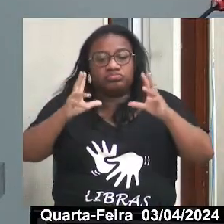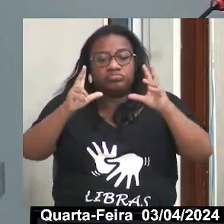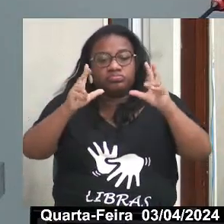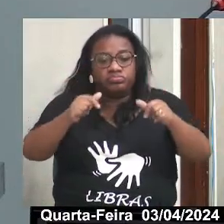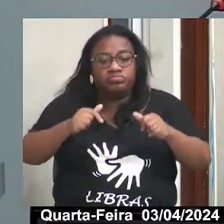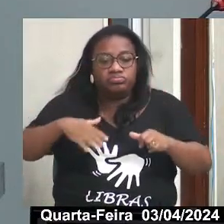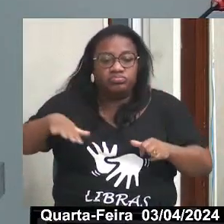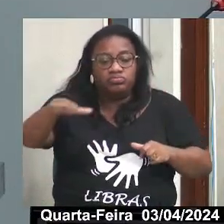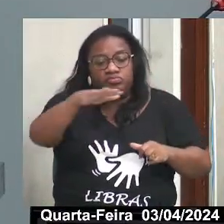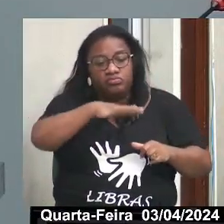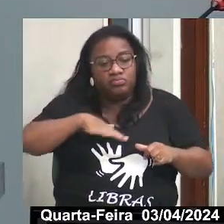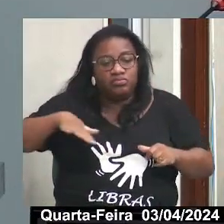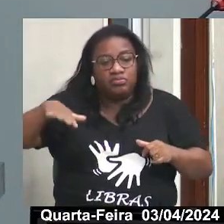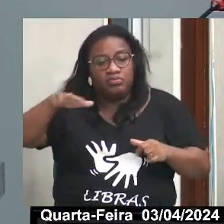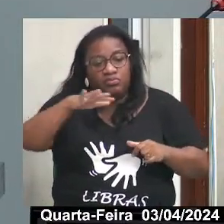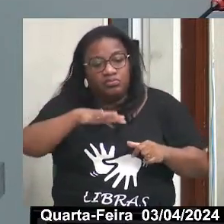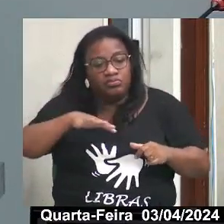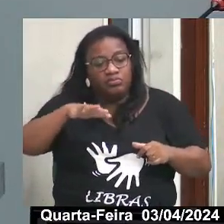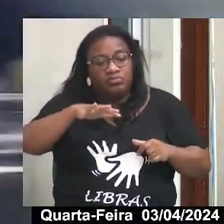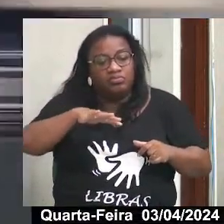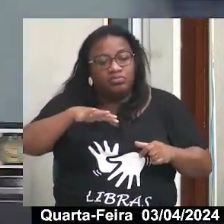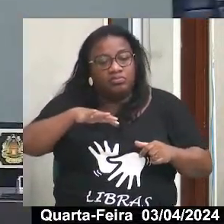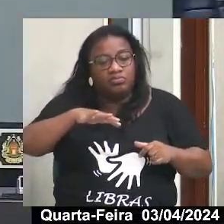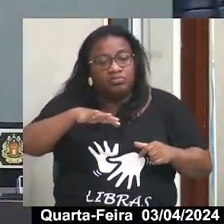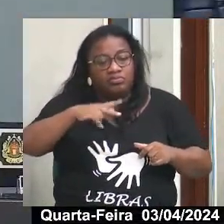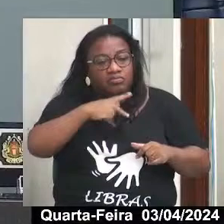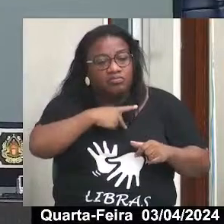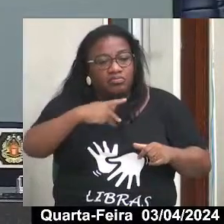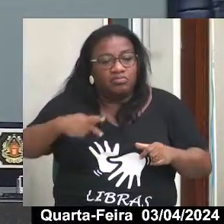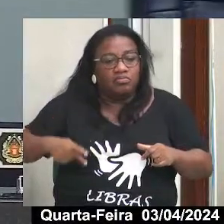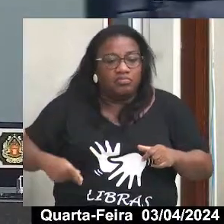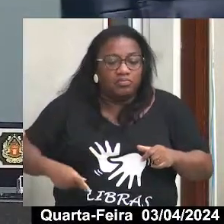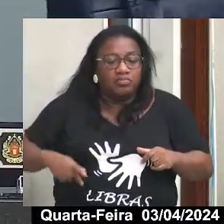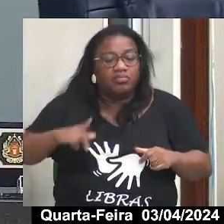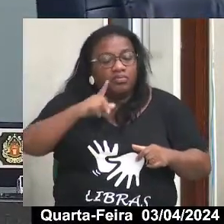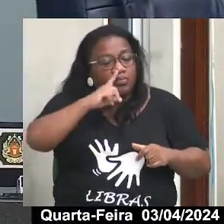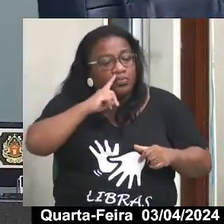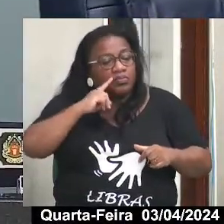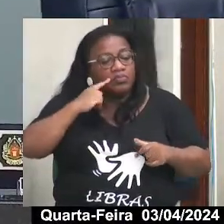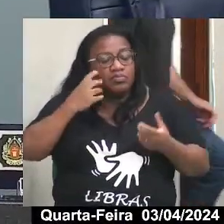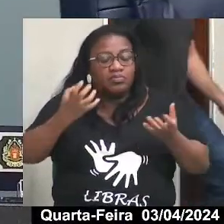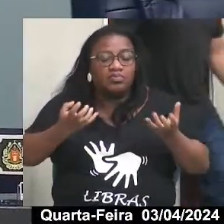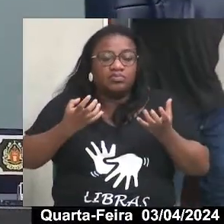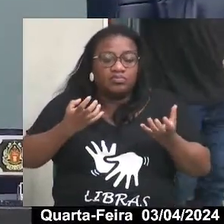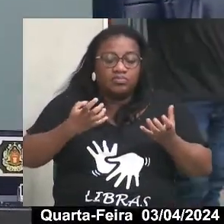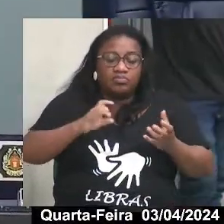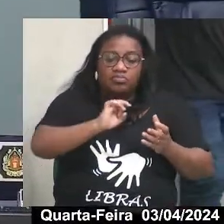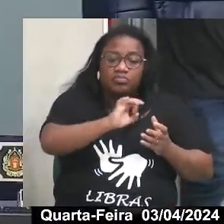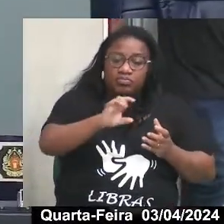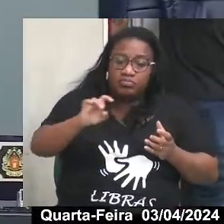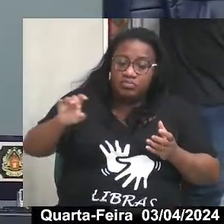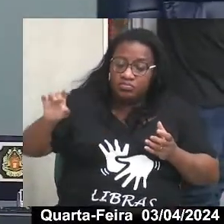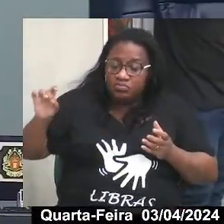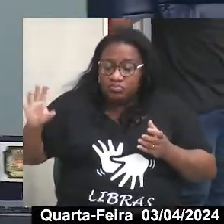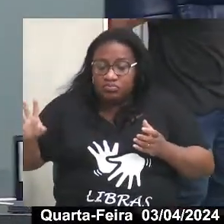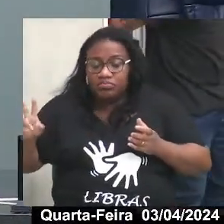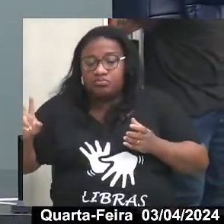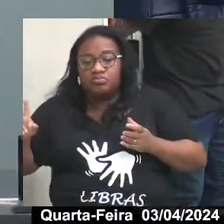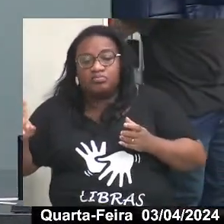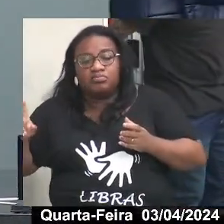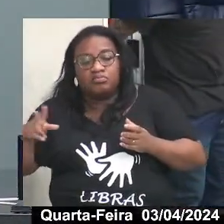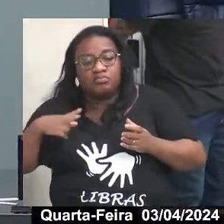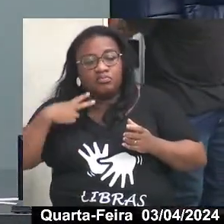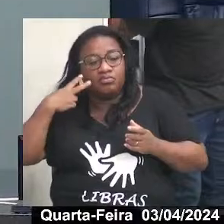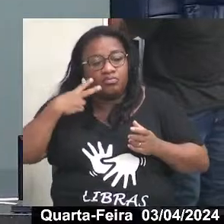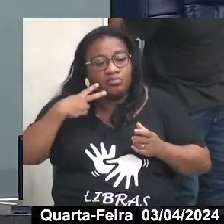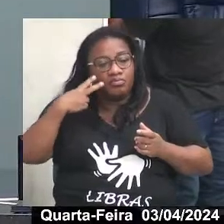Bom dia a todos e a todas. Em nome do nosso presidente, Gilson Oliveira, cumprimentar os vereadores pela recepção,